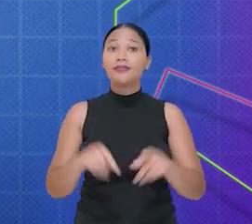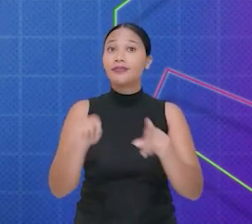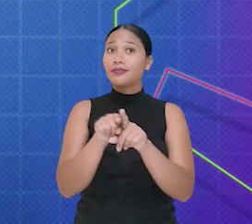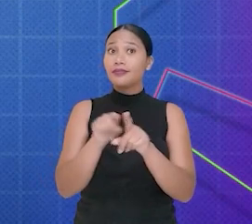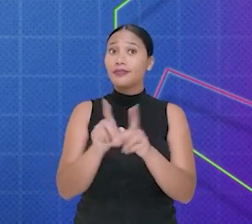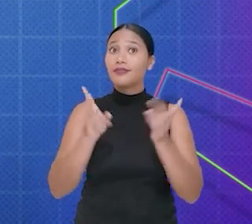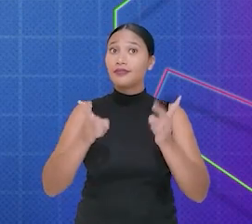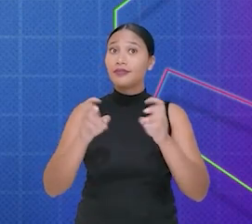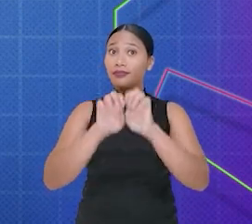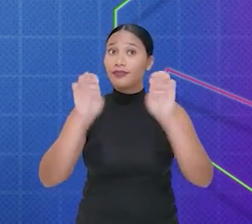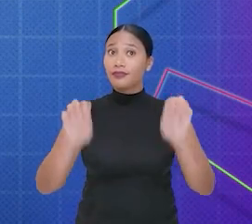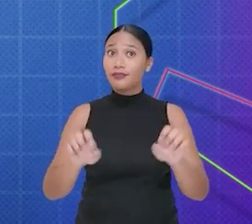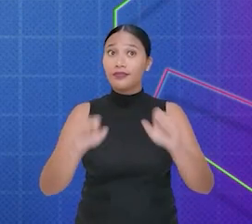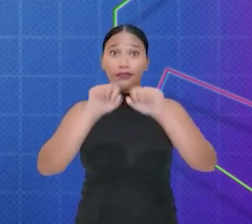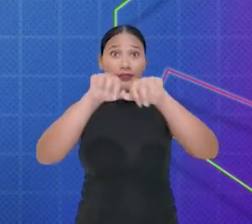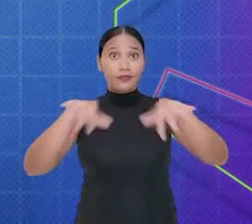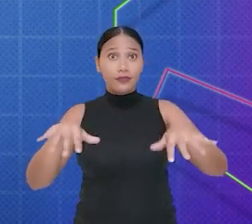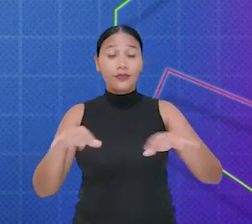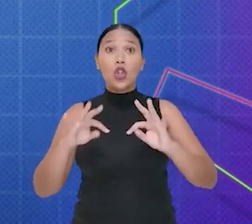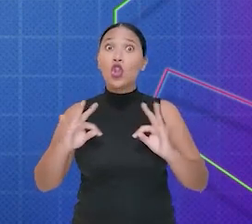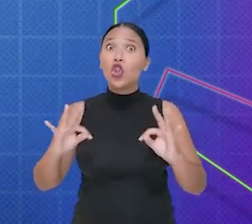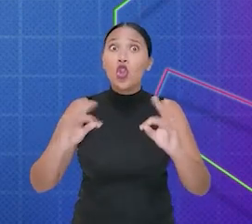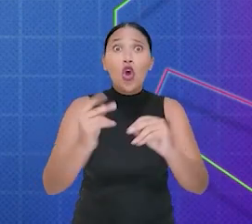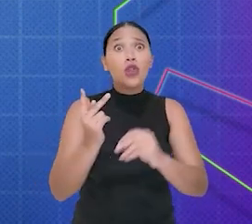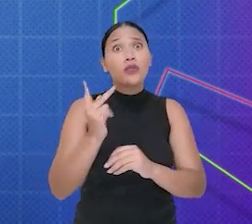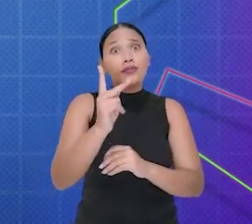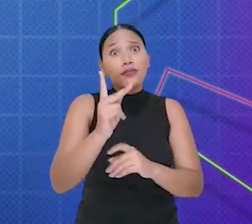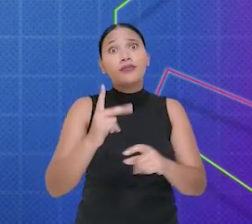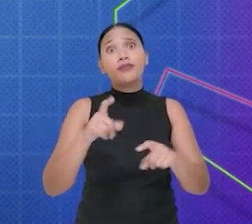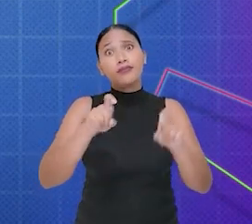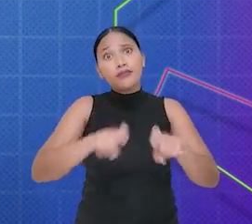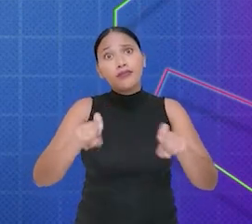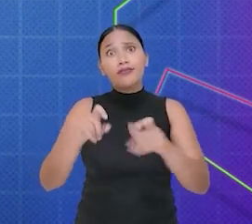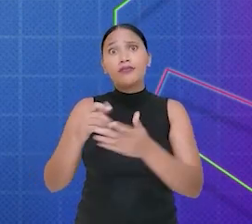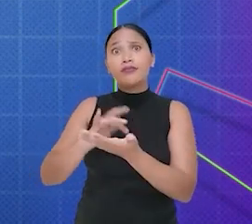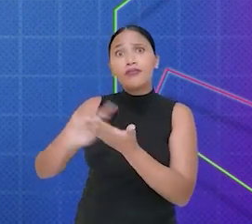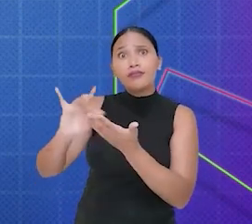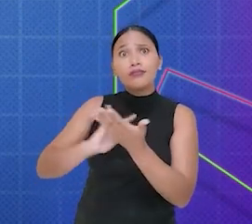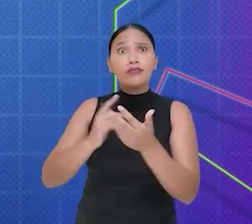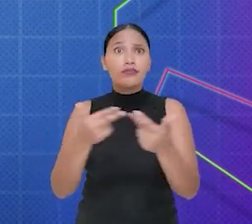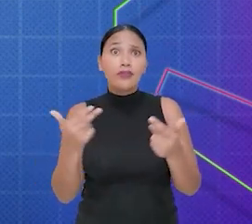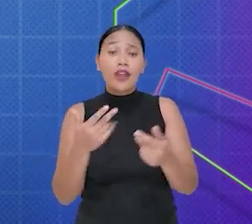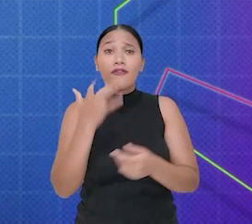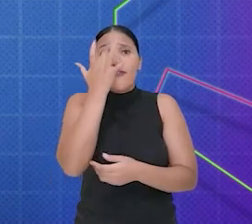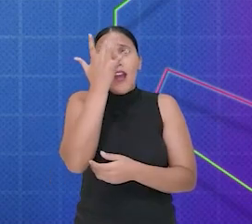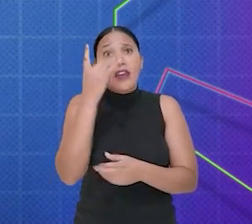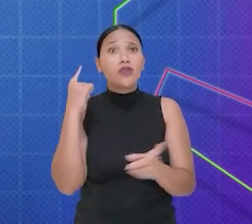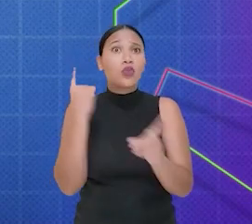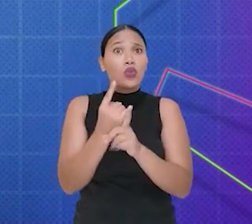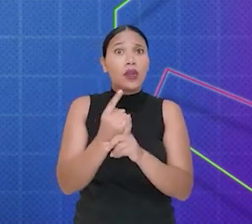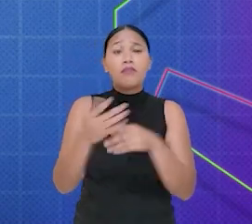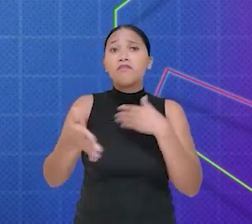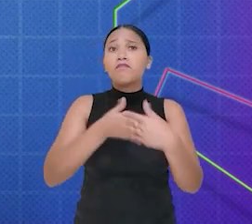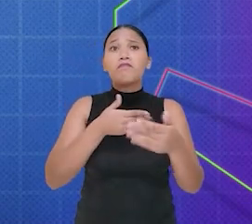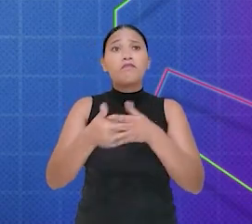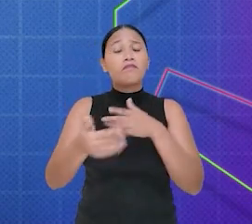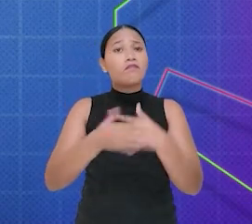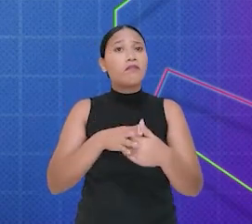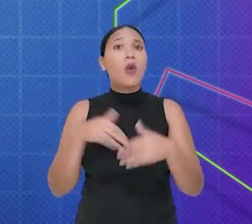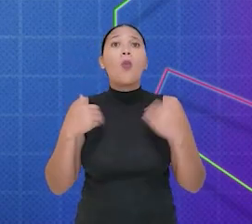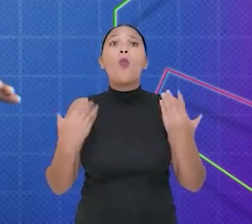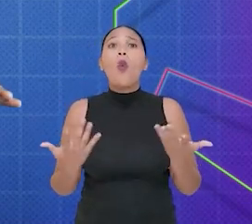pasta. Mantenha a mesma estrutura de pastas em todos os seus dispositivos, se possível. Isso facilitará a localização de